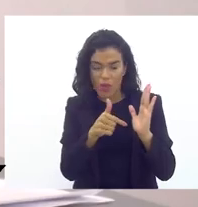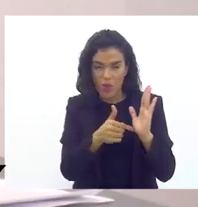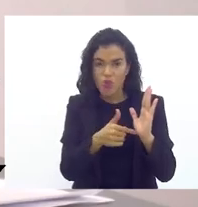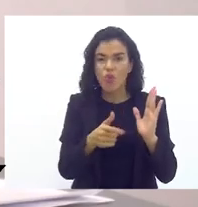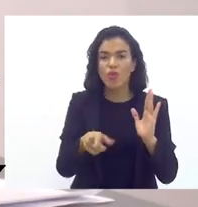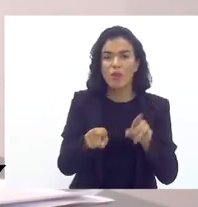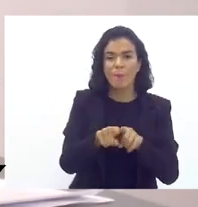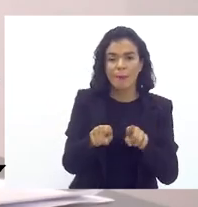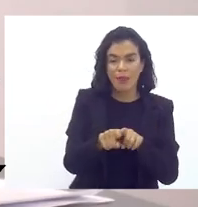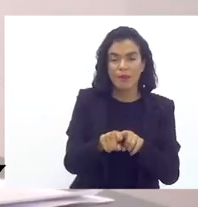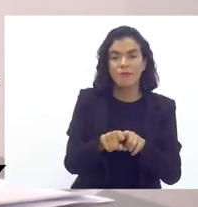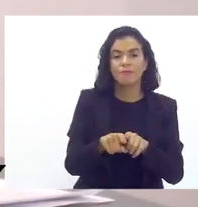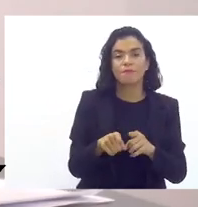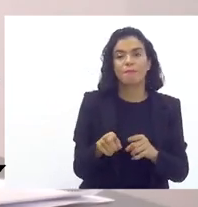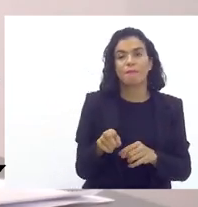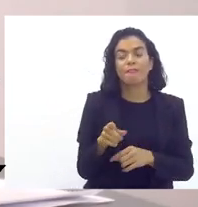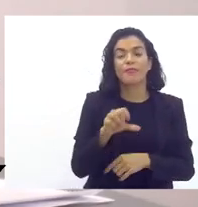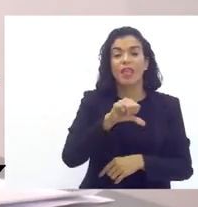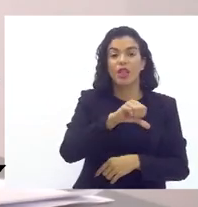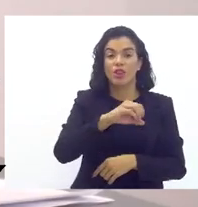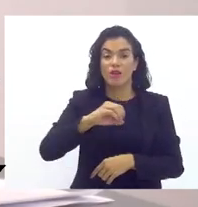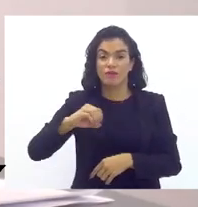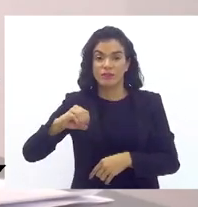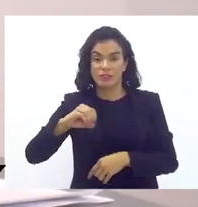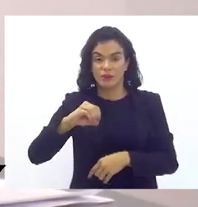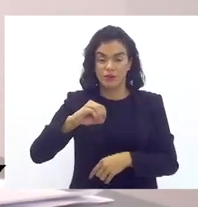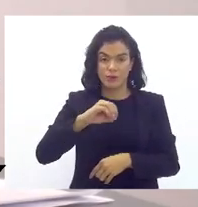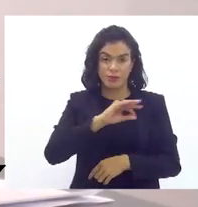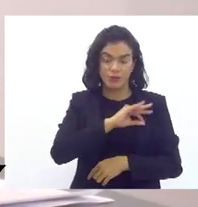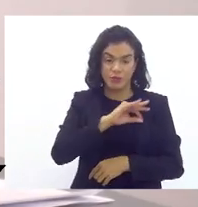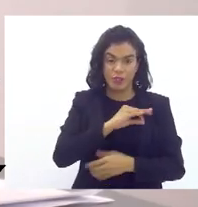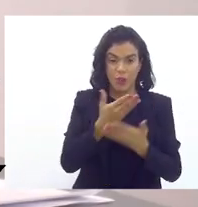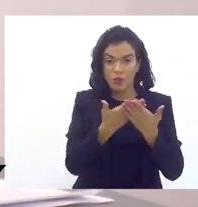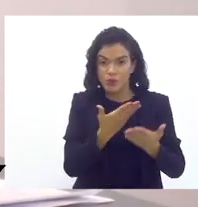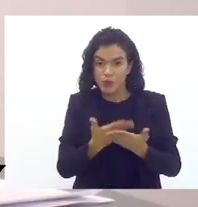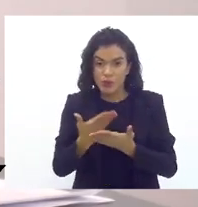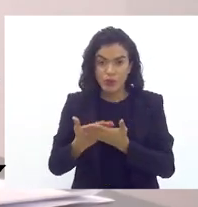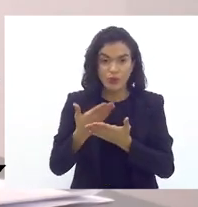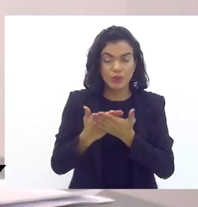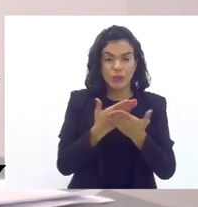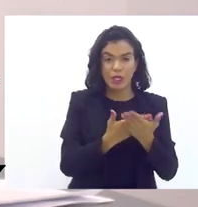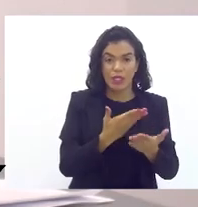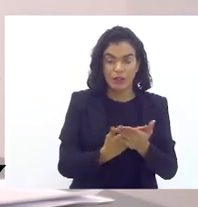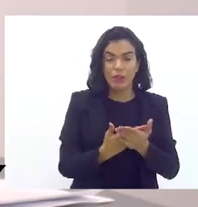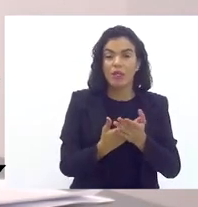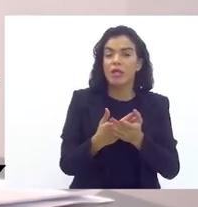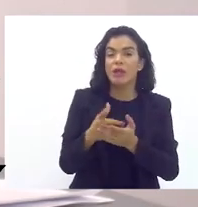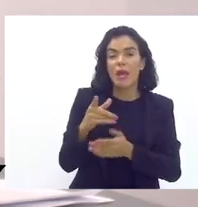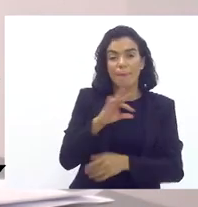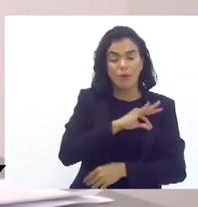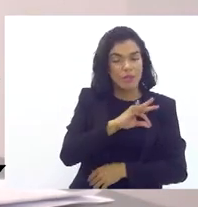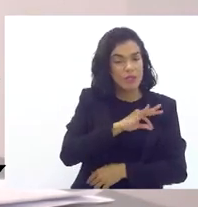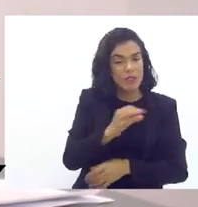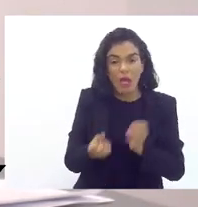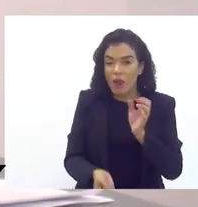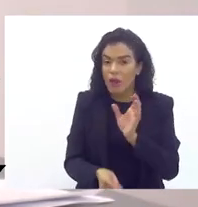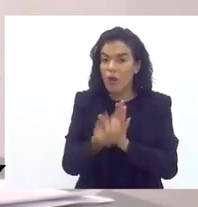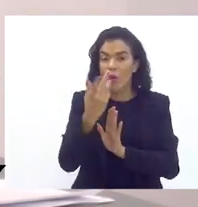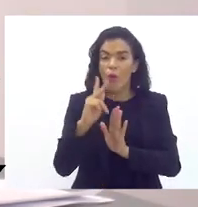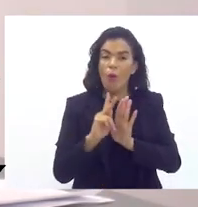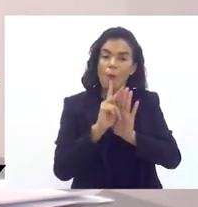nós temos 900 policiais em informação e a polícia civil está construindo um protocolo para